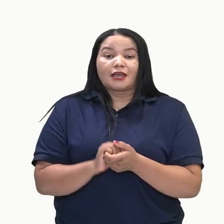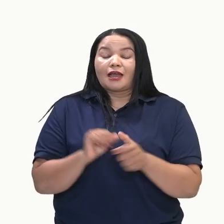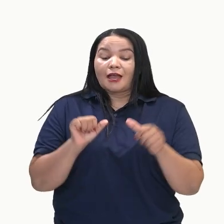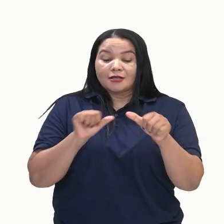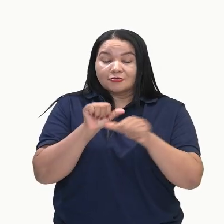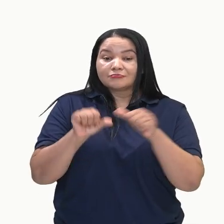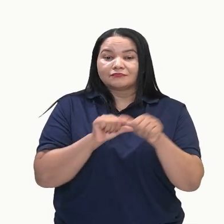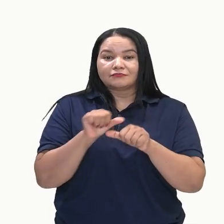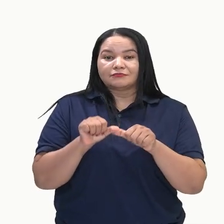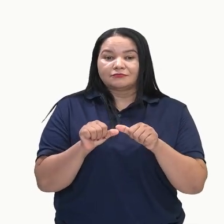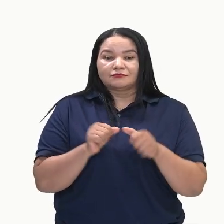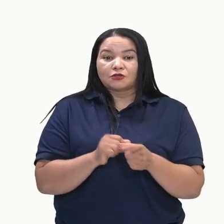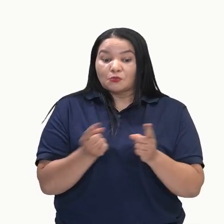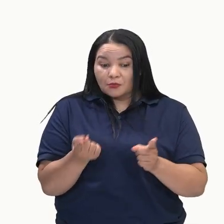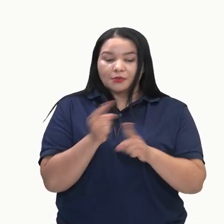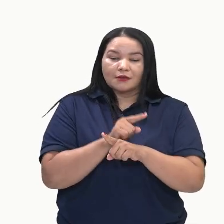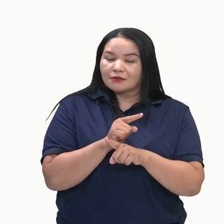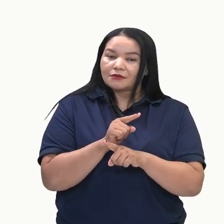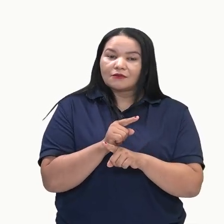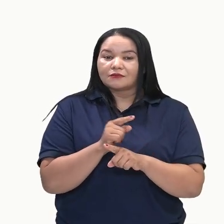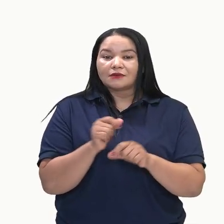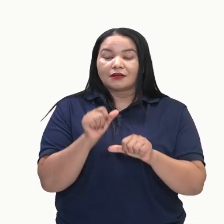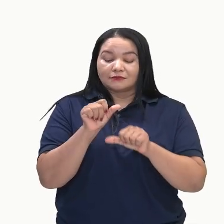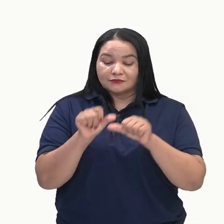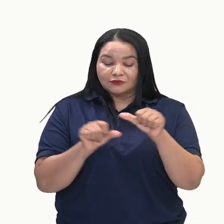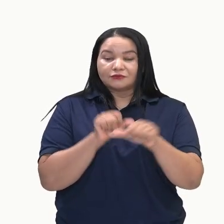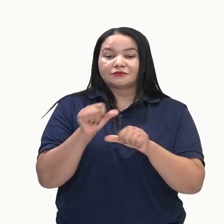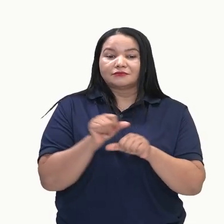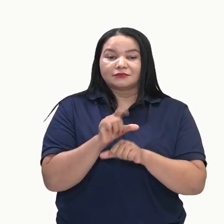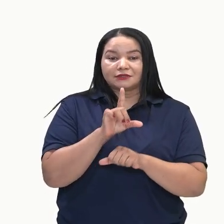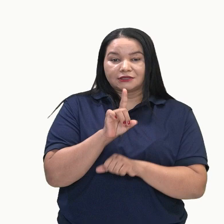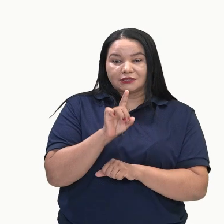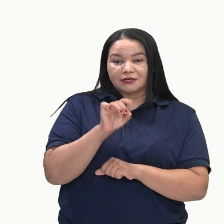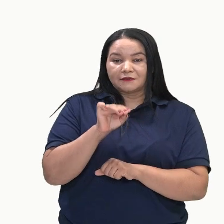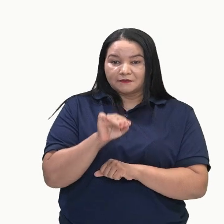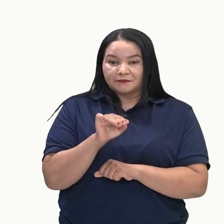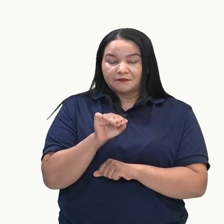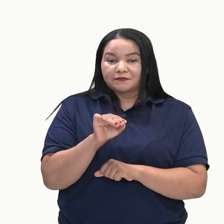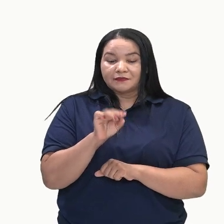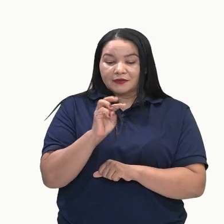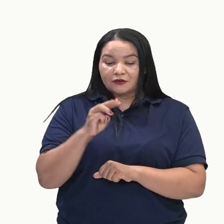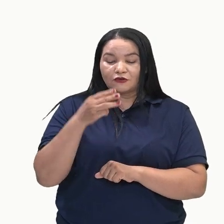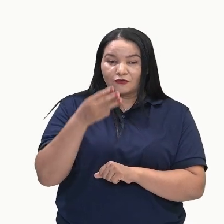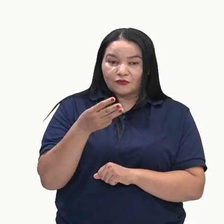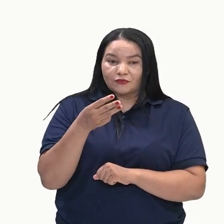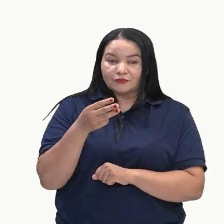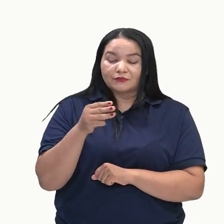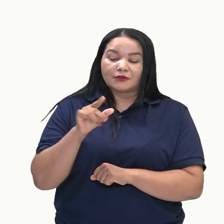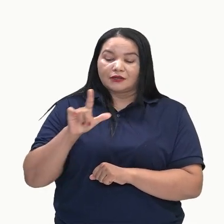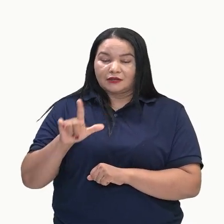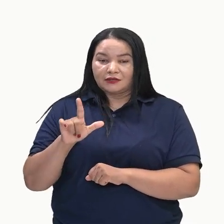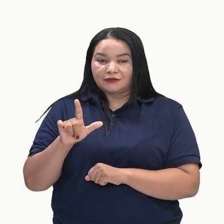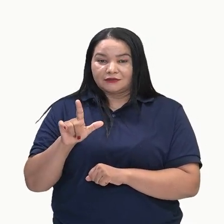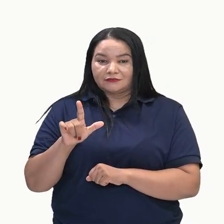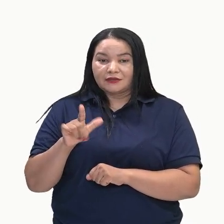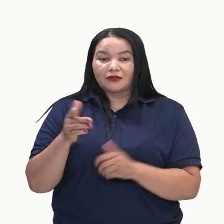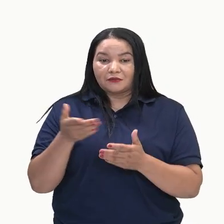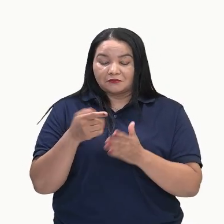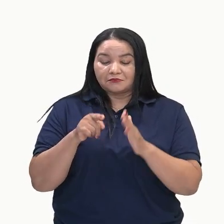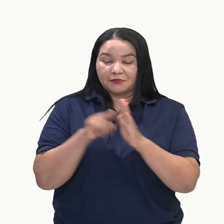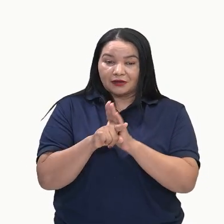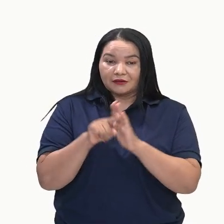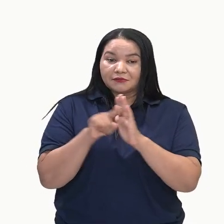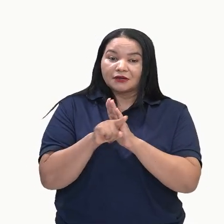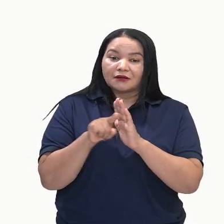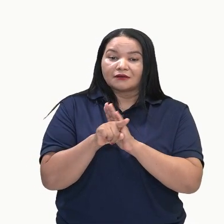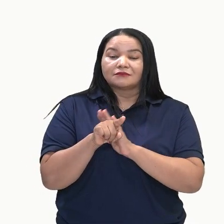é? Converter de de decímetro cúbico para litro e, por incrível que pareça, as questões elas vêm